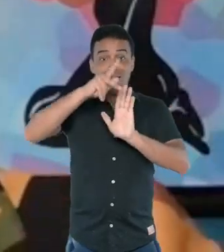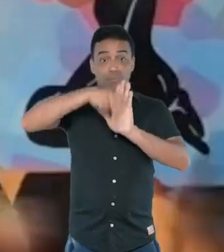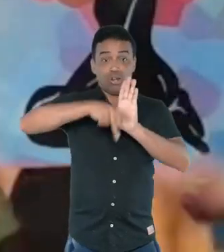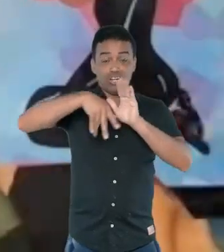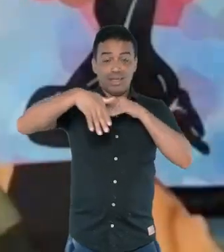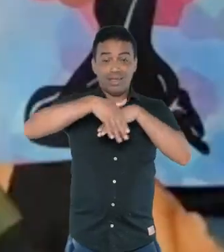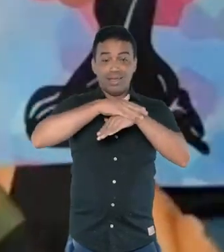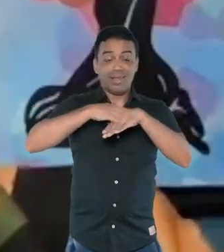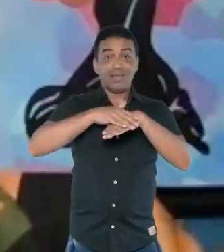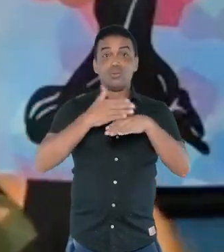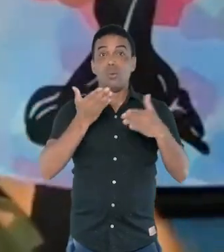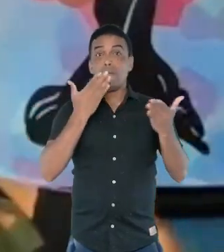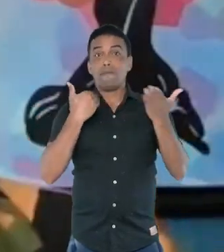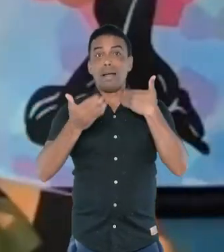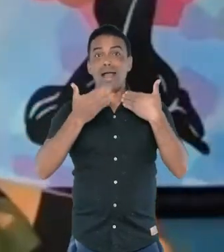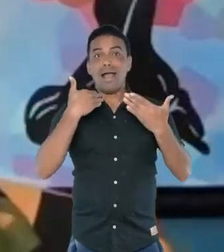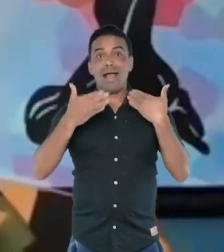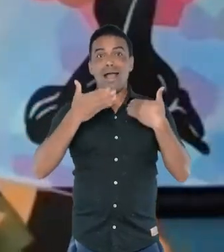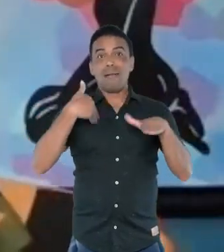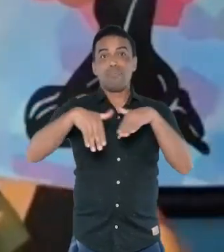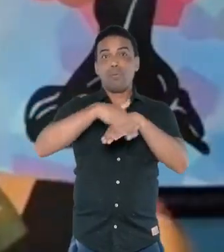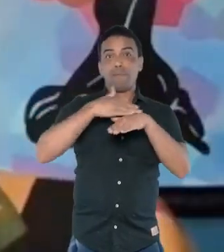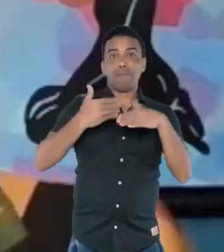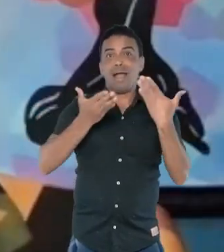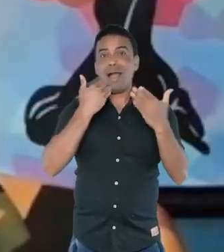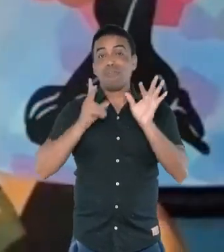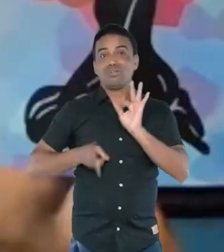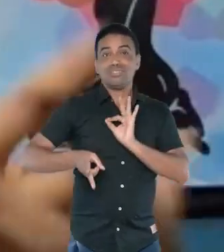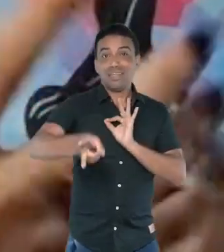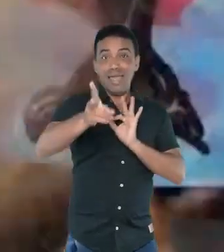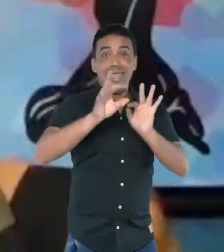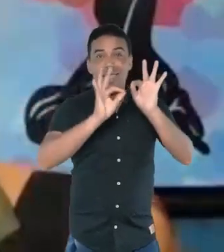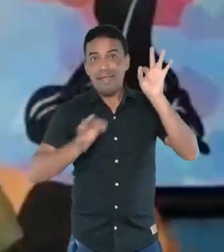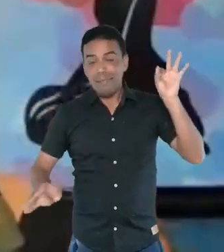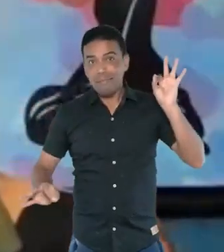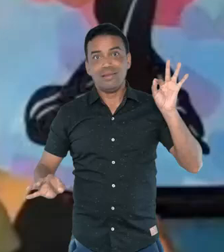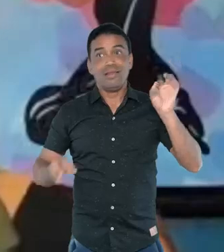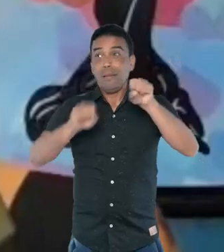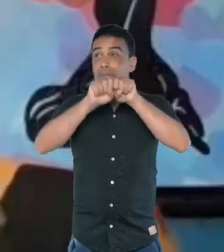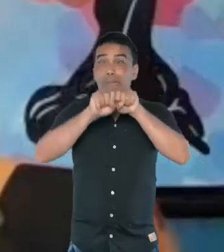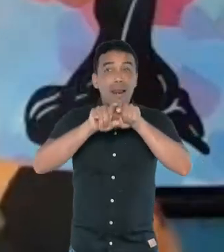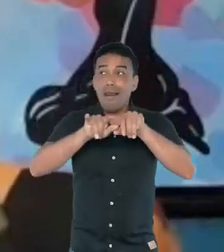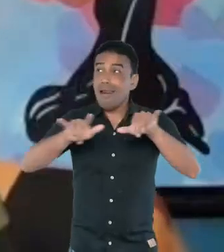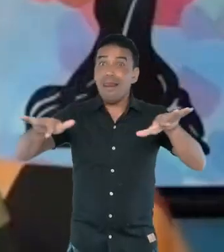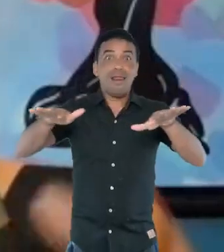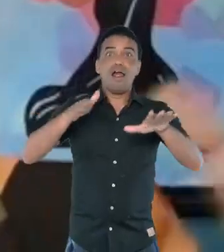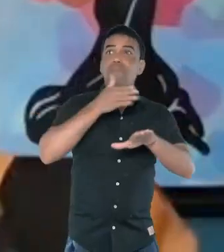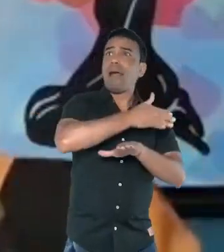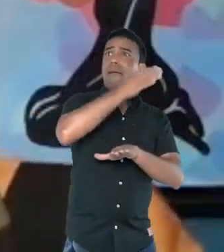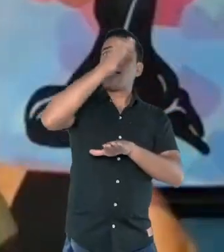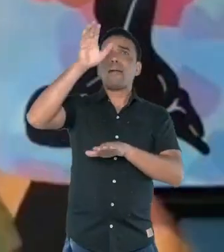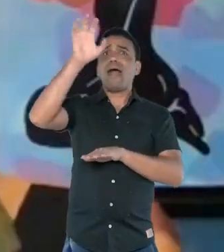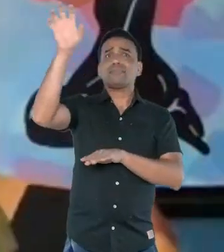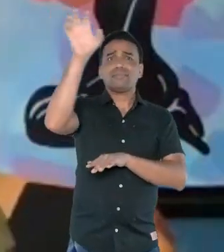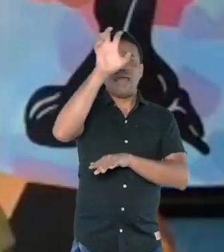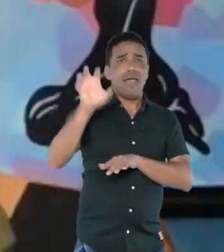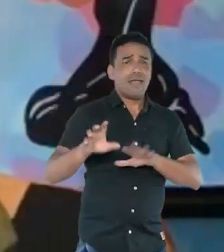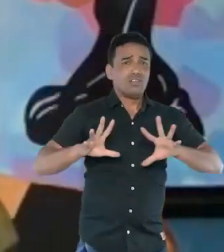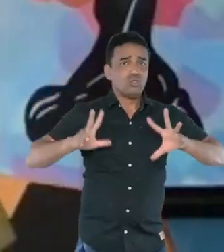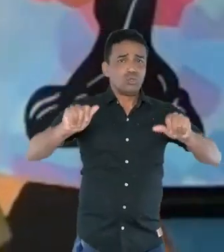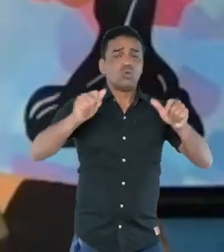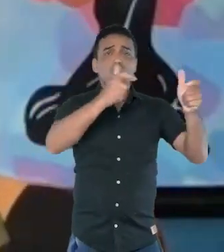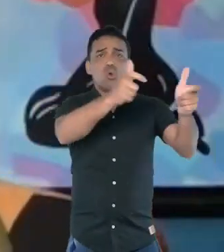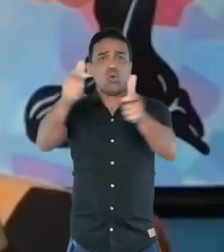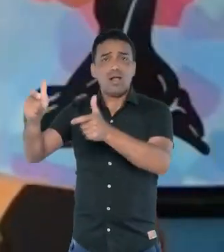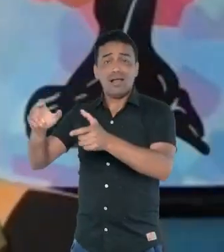que tem um alcance muito maior do que o meu, que consegue chegar em tantos outros lugares, tem uma conexão com tantos